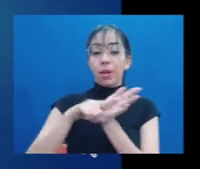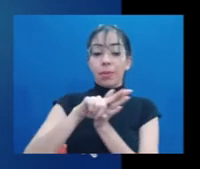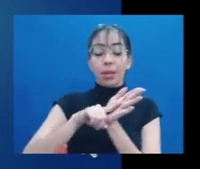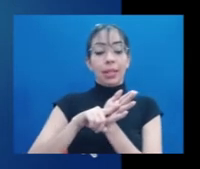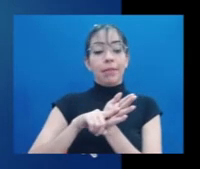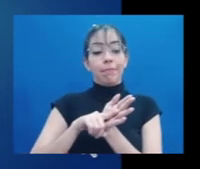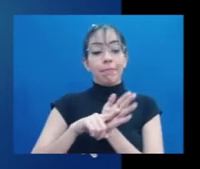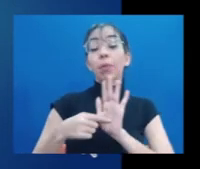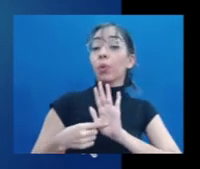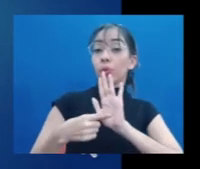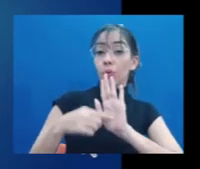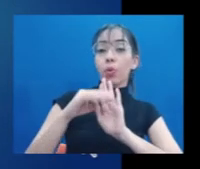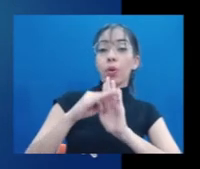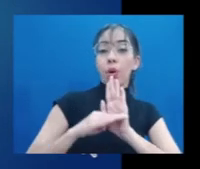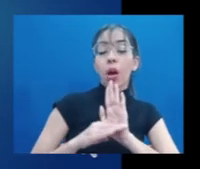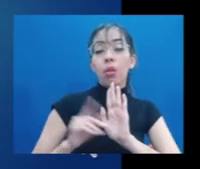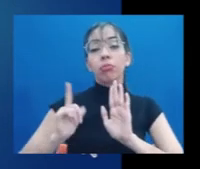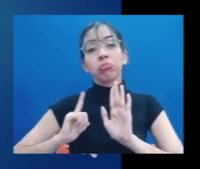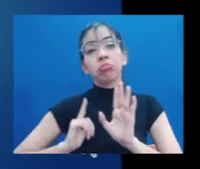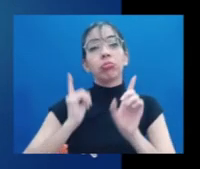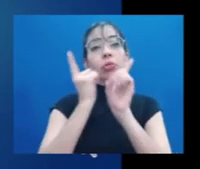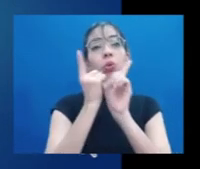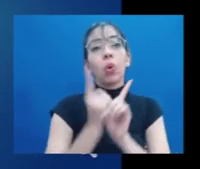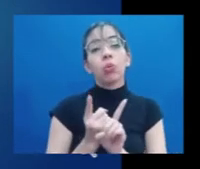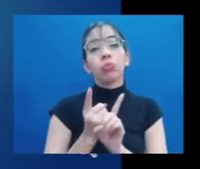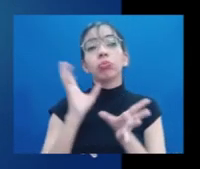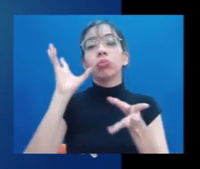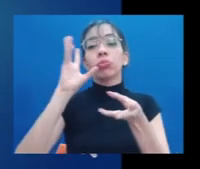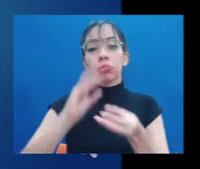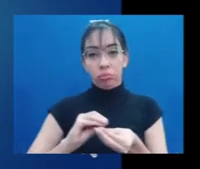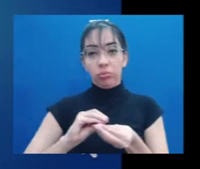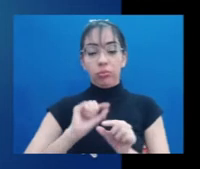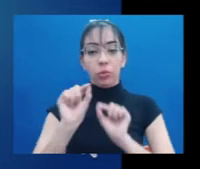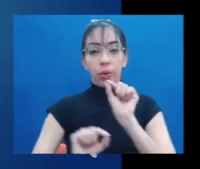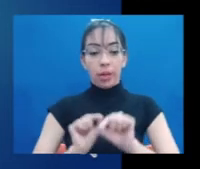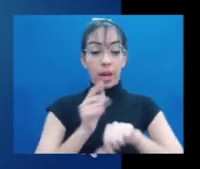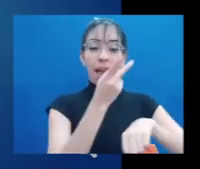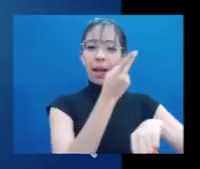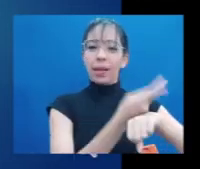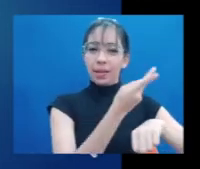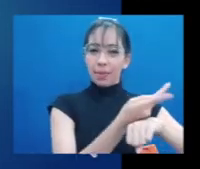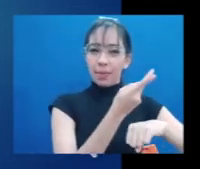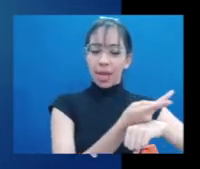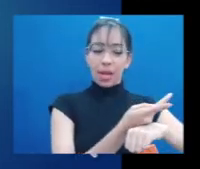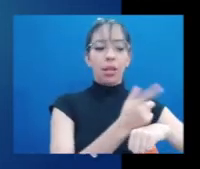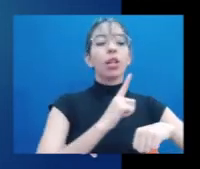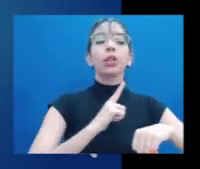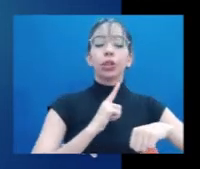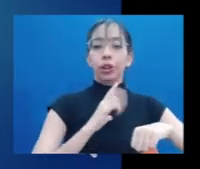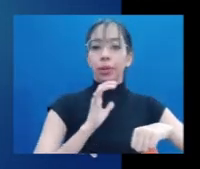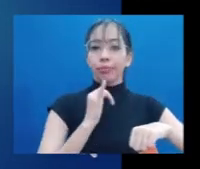na pedra, o perito citou que algumas evidências técnicas, né, que ele fez durante o seu trabalho,